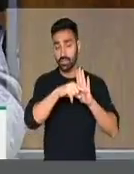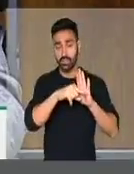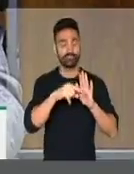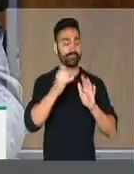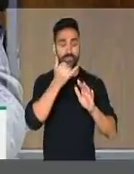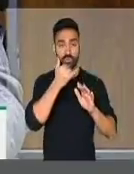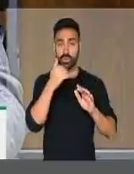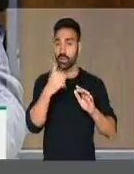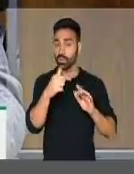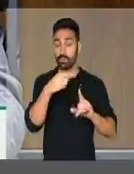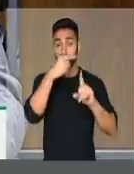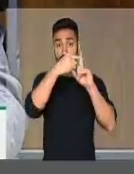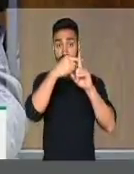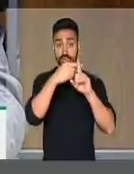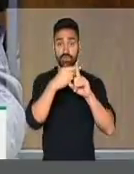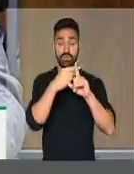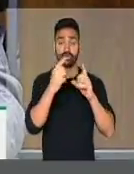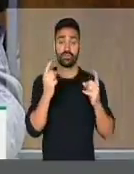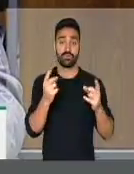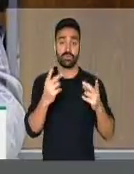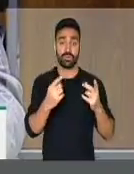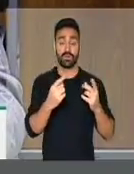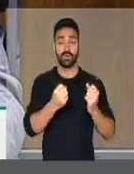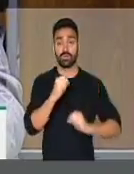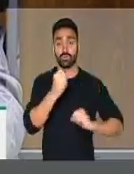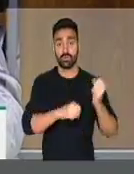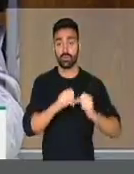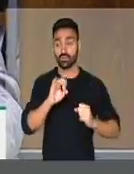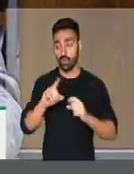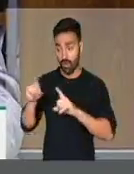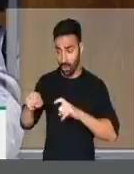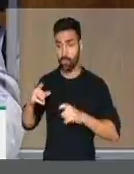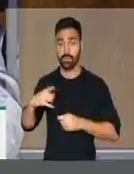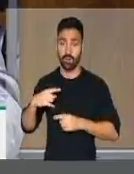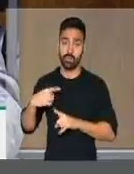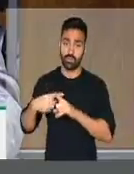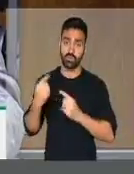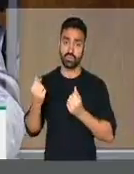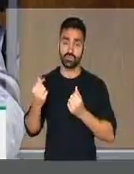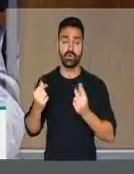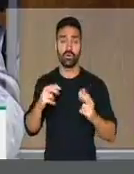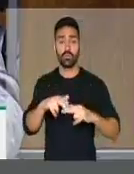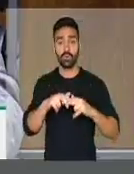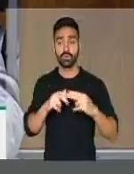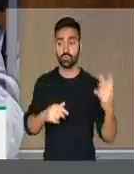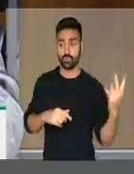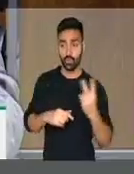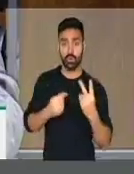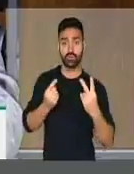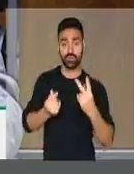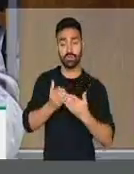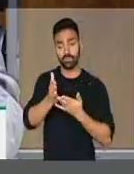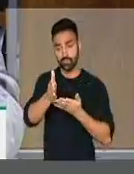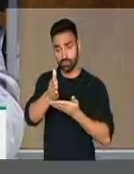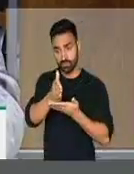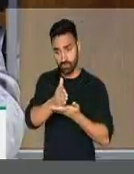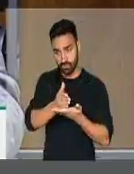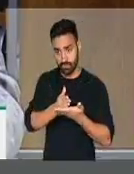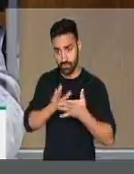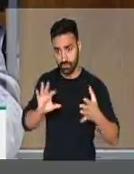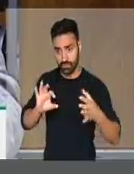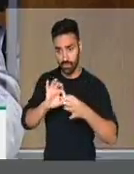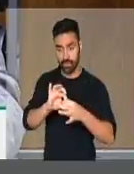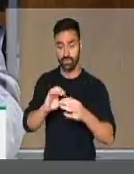há superávit na exportação de industrializados só de agronegócio os dois fundos deverão ser divididos os